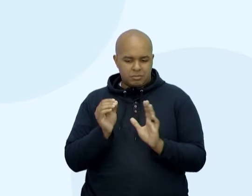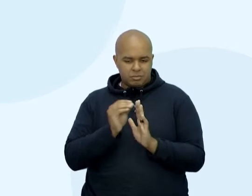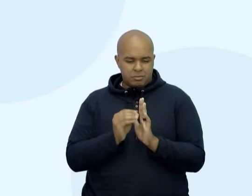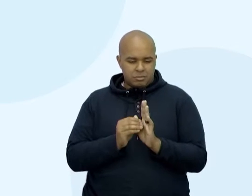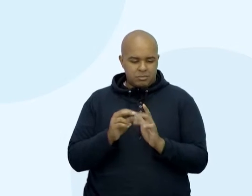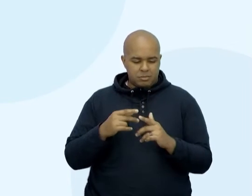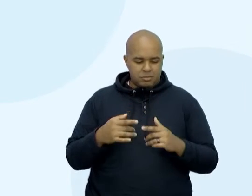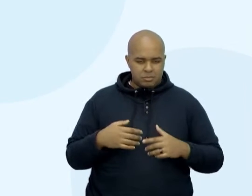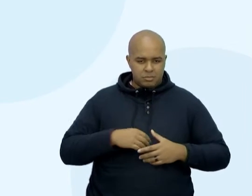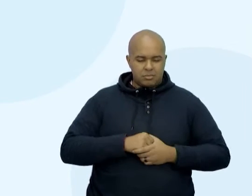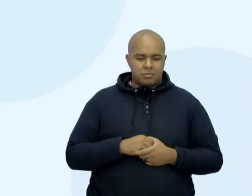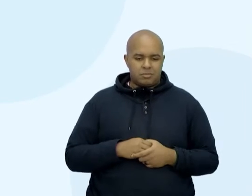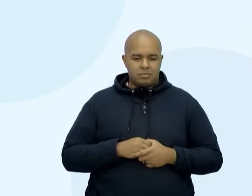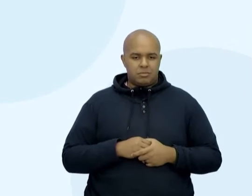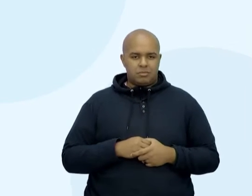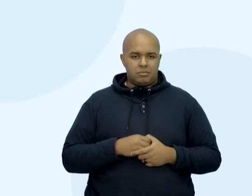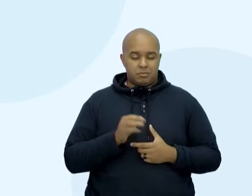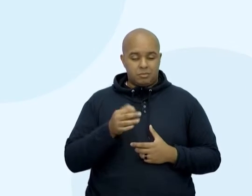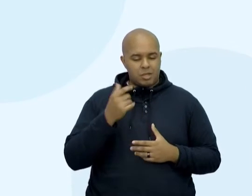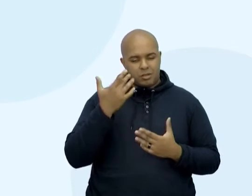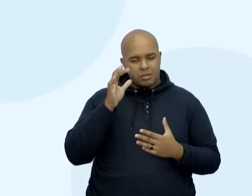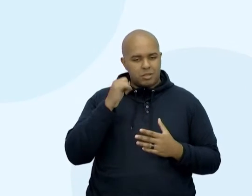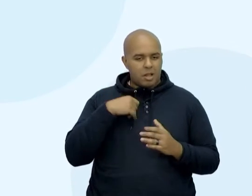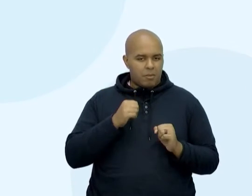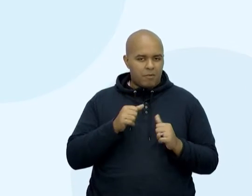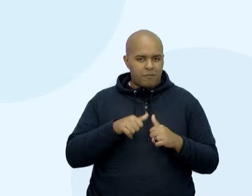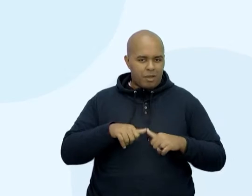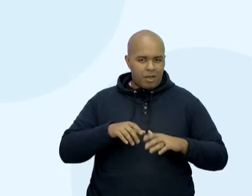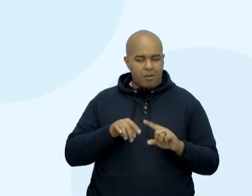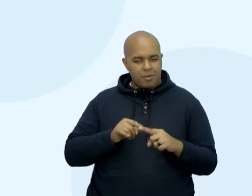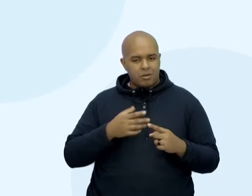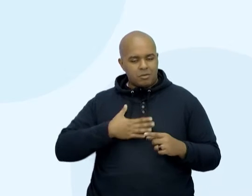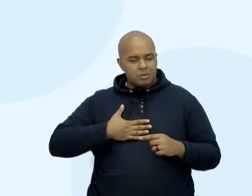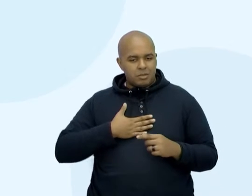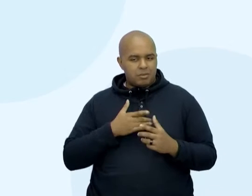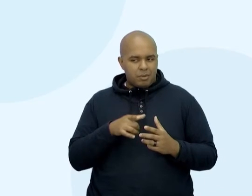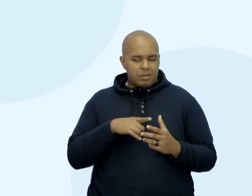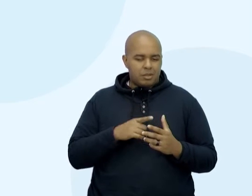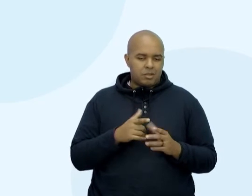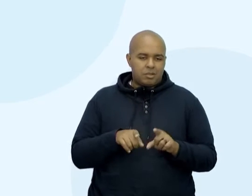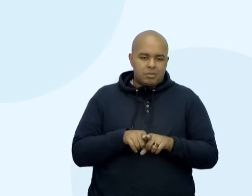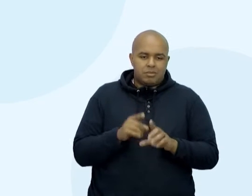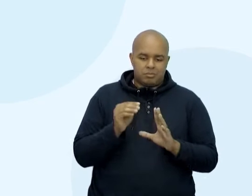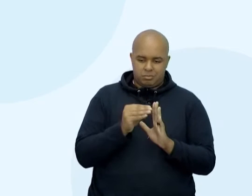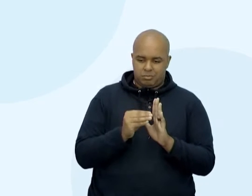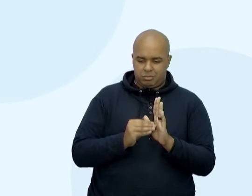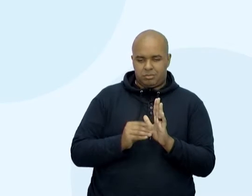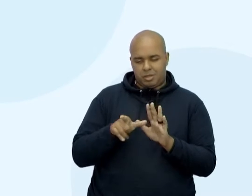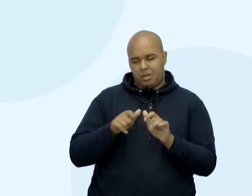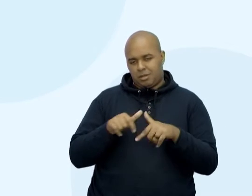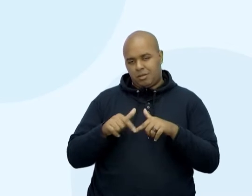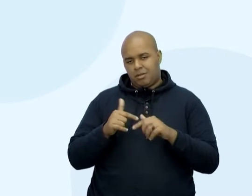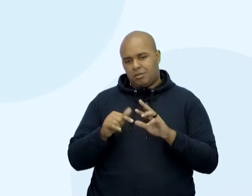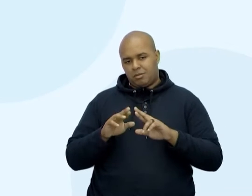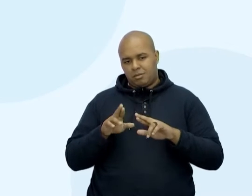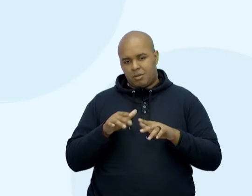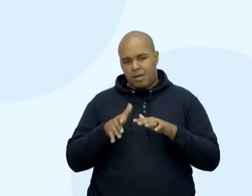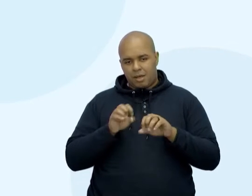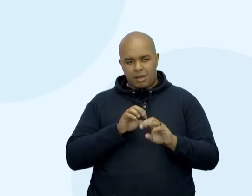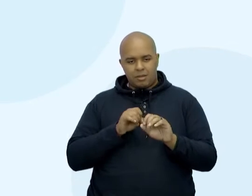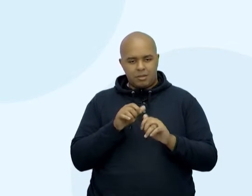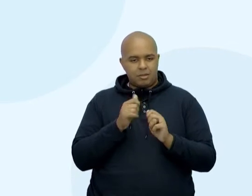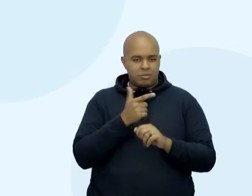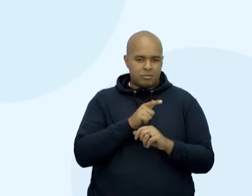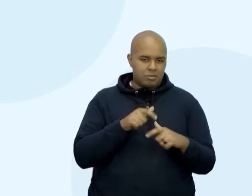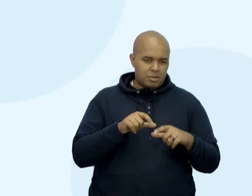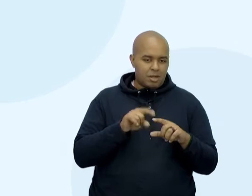assim com propriedade, né? Não sei se ela vai poder ficar aqui com a gente, eu gostaria, mas ela tem também os compromissos dela, enfim. Aqui a gente não